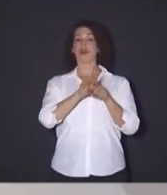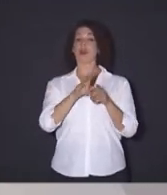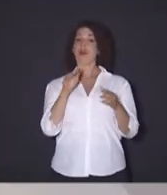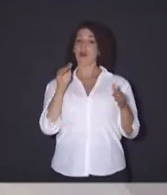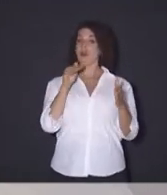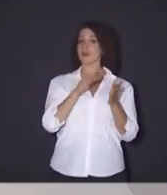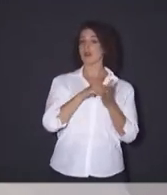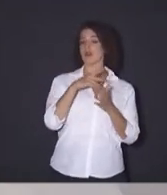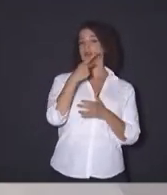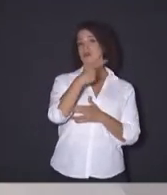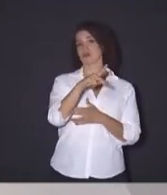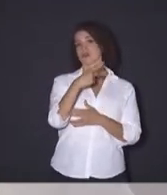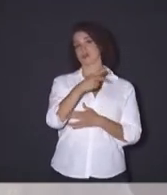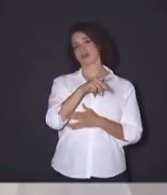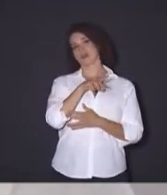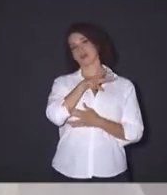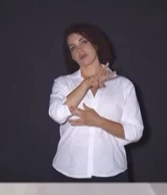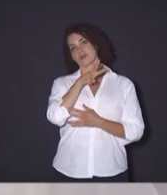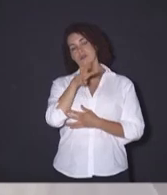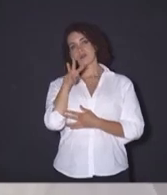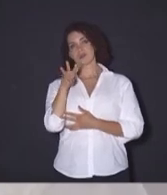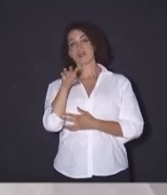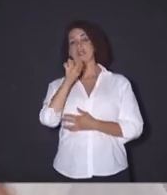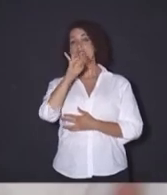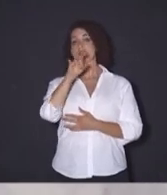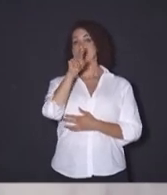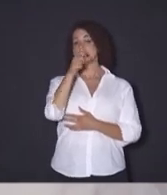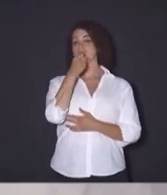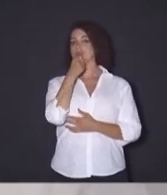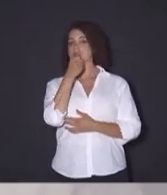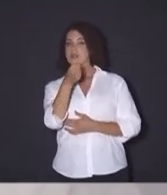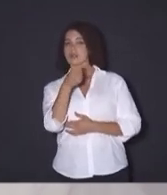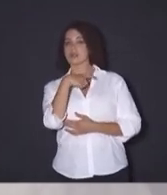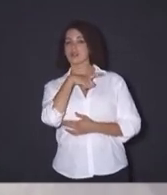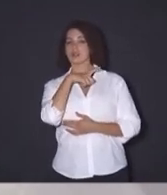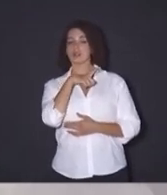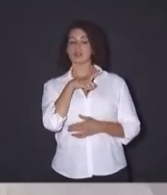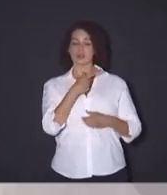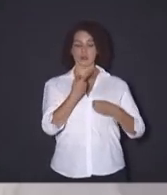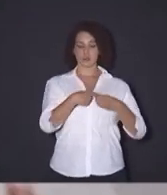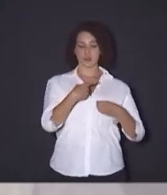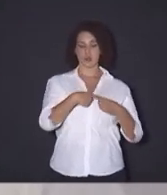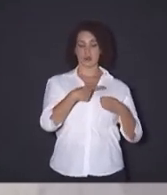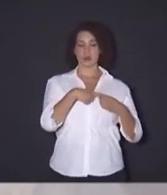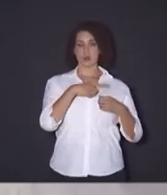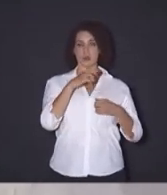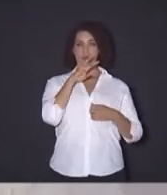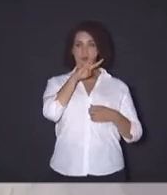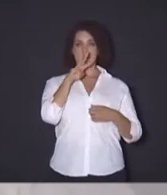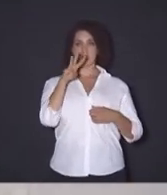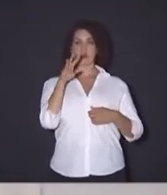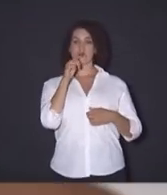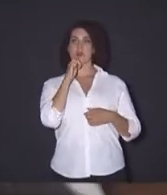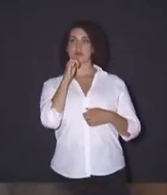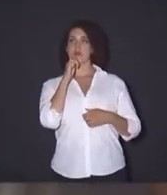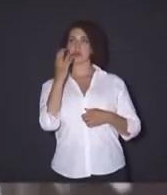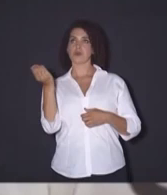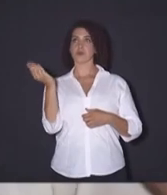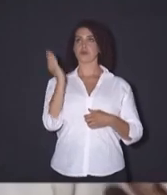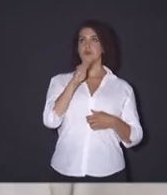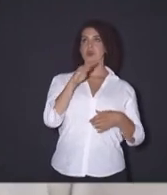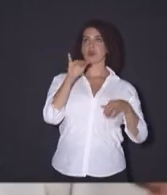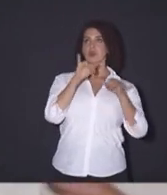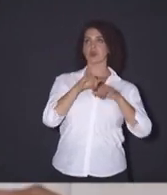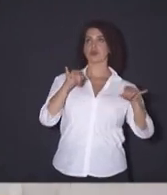site se você é um jornalista você tem um site no interior em vez de você ficar colocando notícia do g1 só